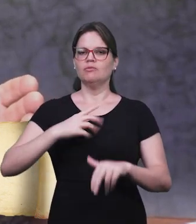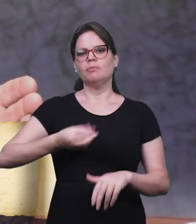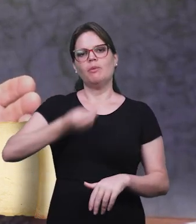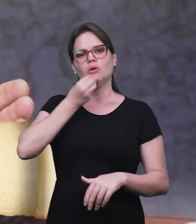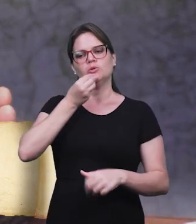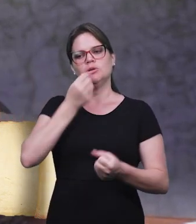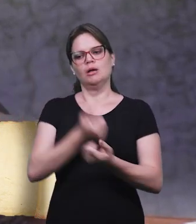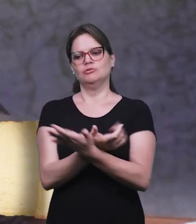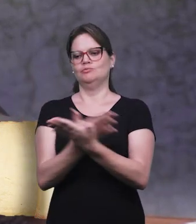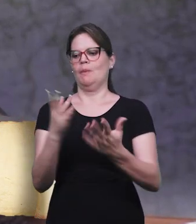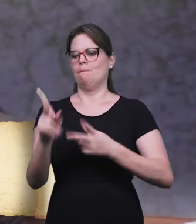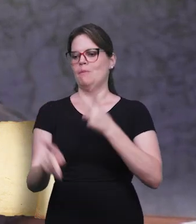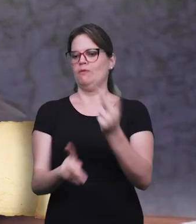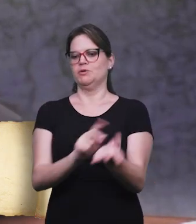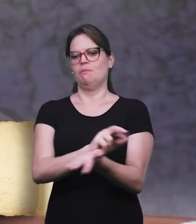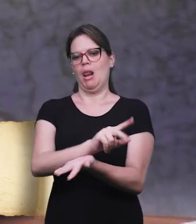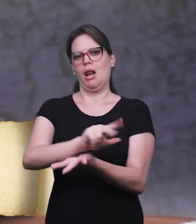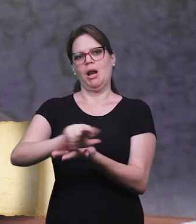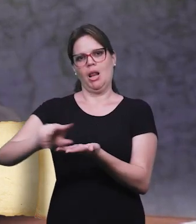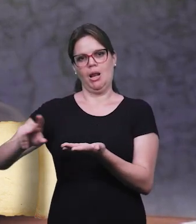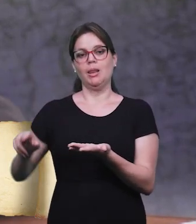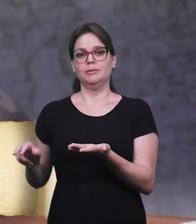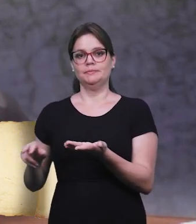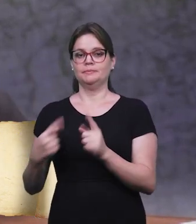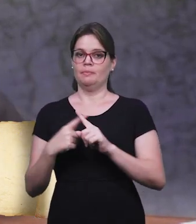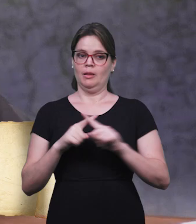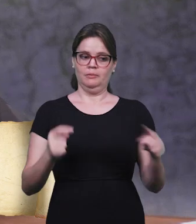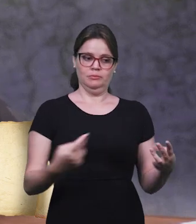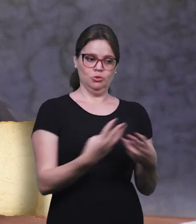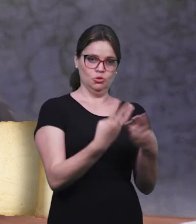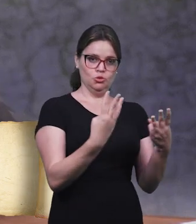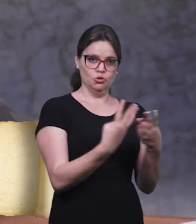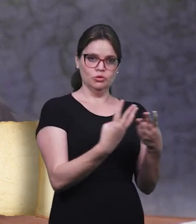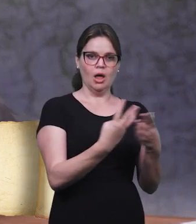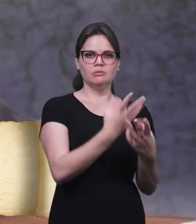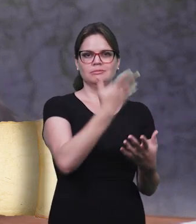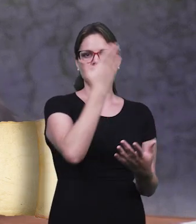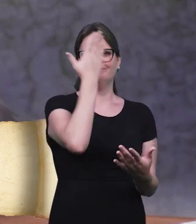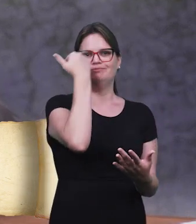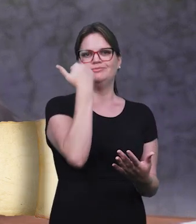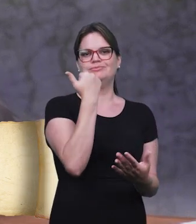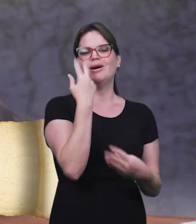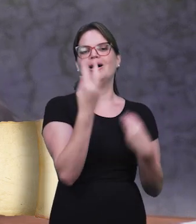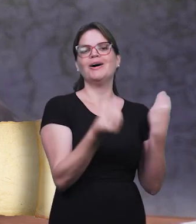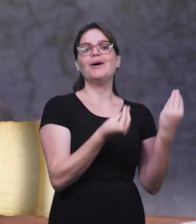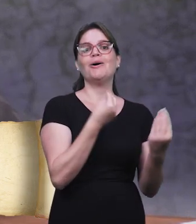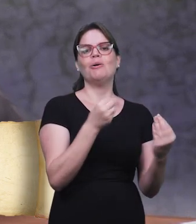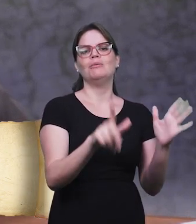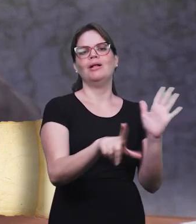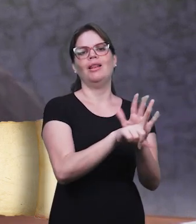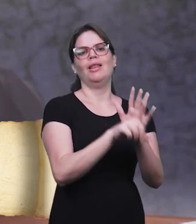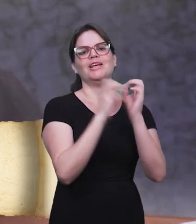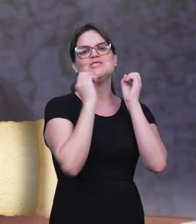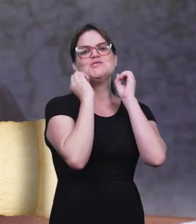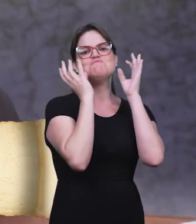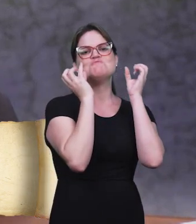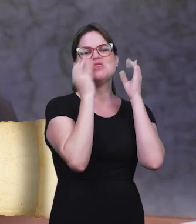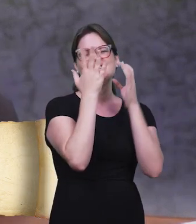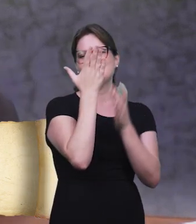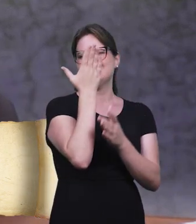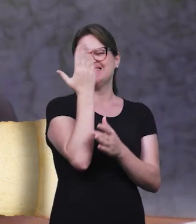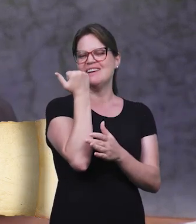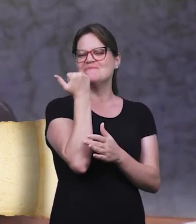os gentios. Mas os judeus, então, eles tinham muita autoridade para falar da lei de Moisés, porque eles se pautavam